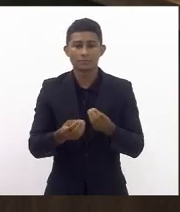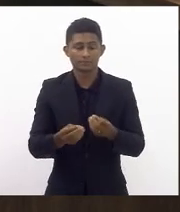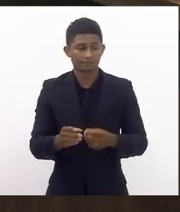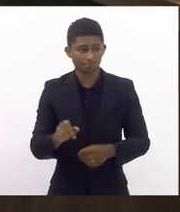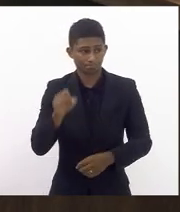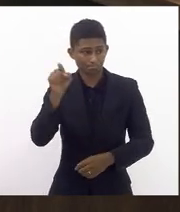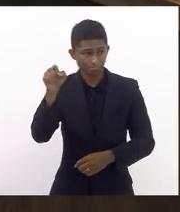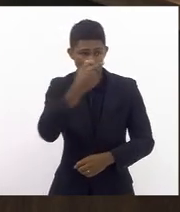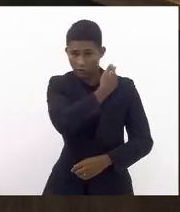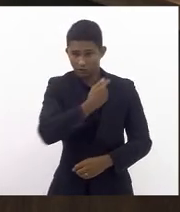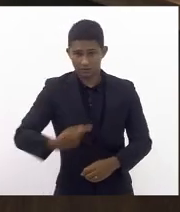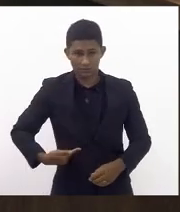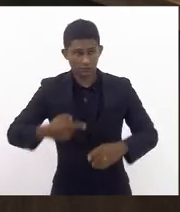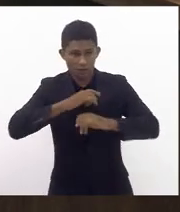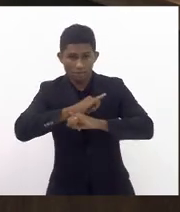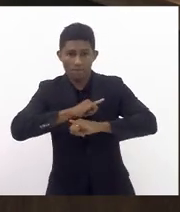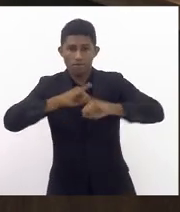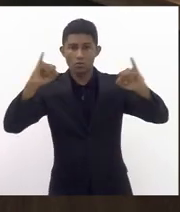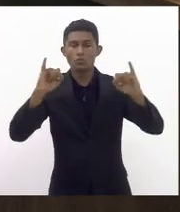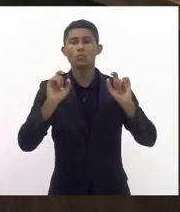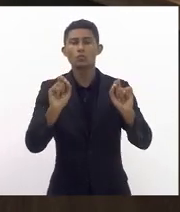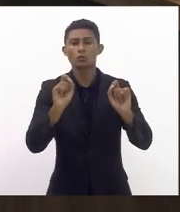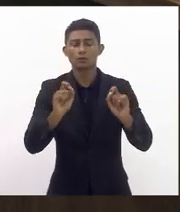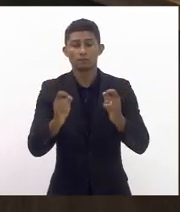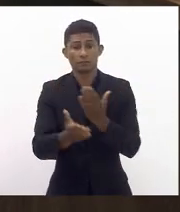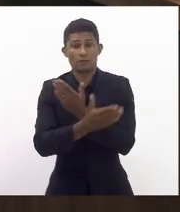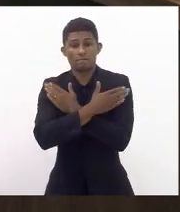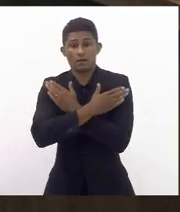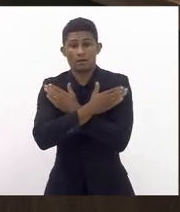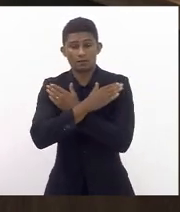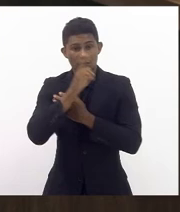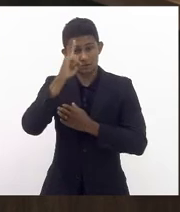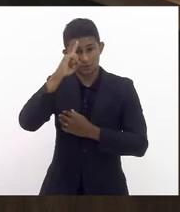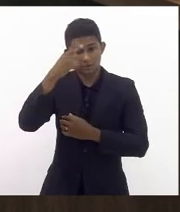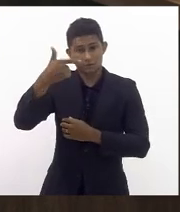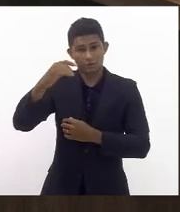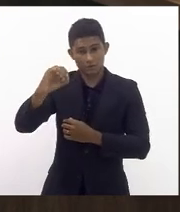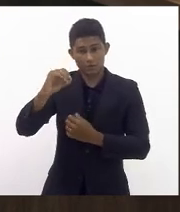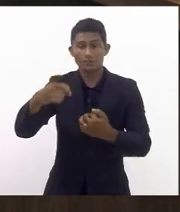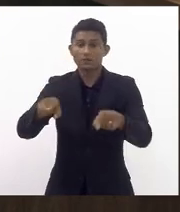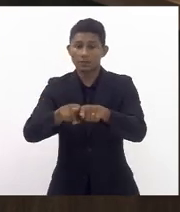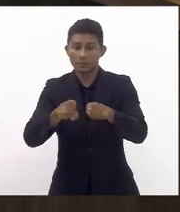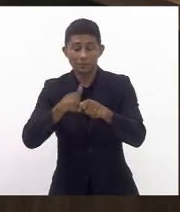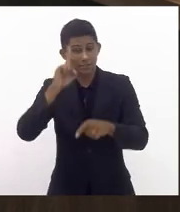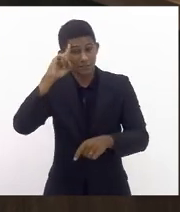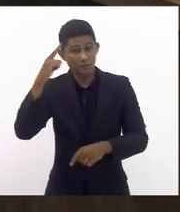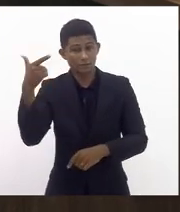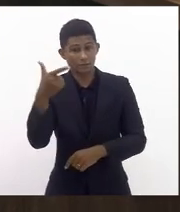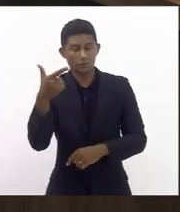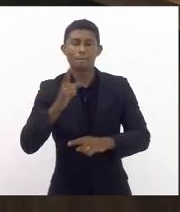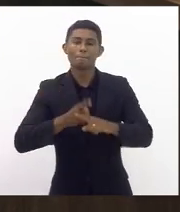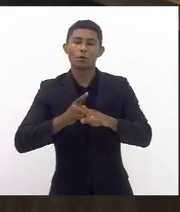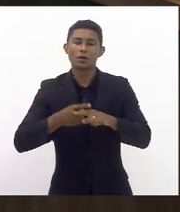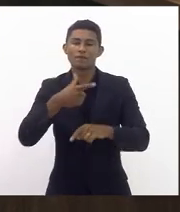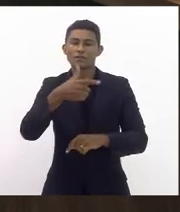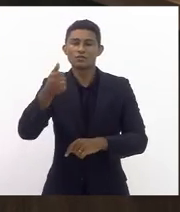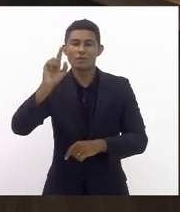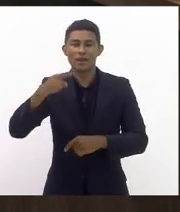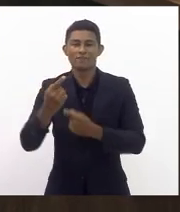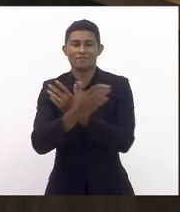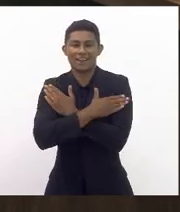governador anunciou ponto facultativo dia 20 e 22, porque 21 é feriado